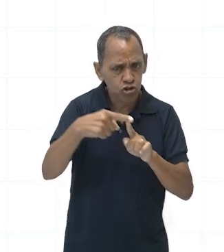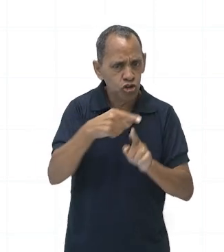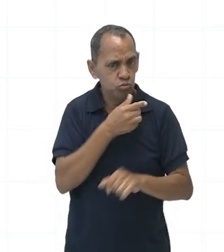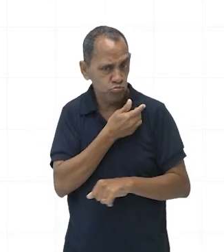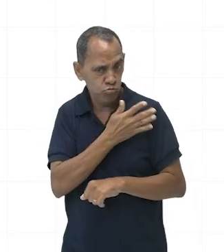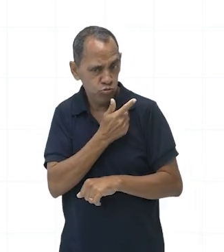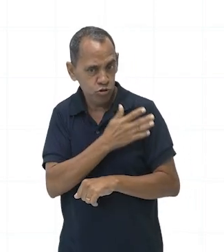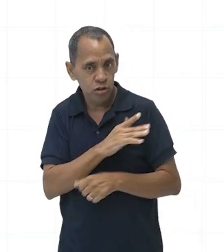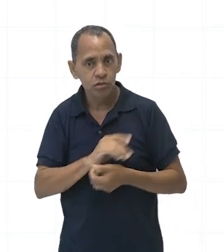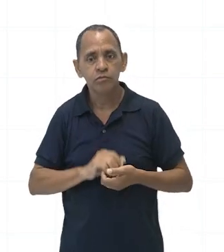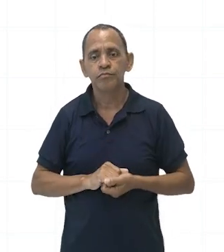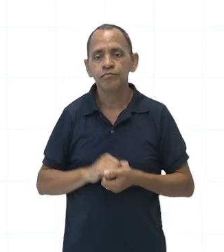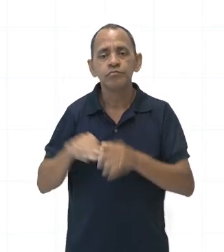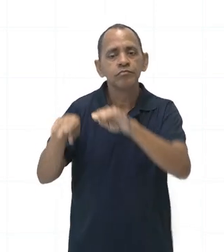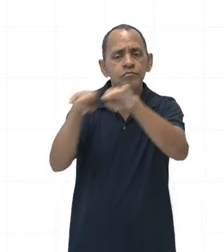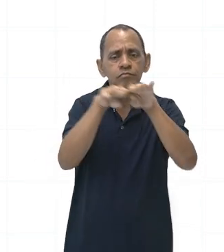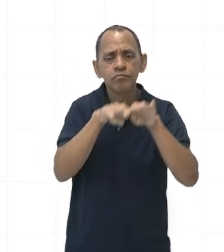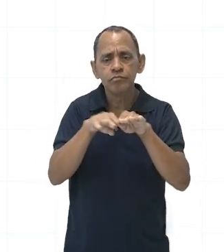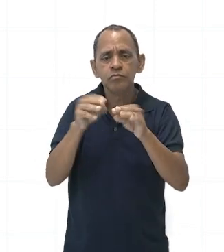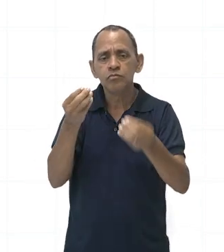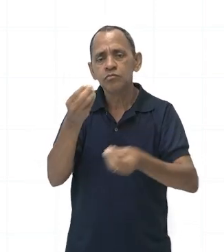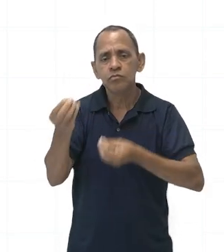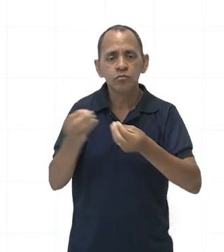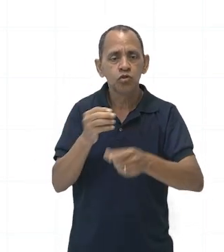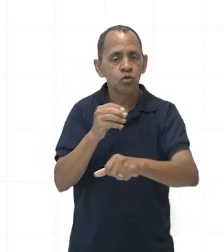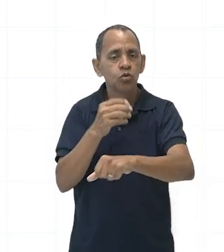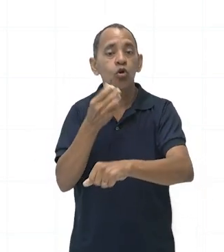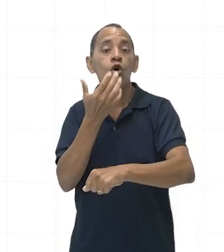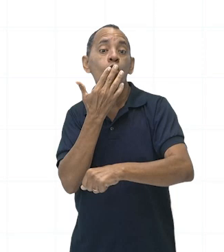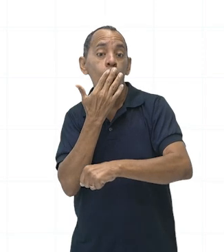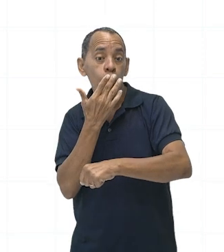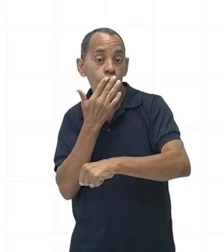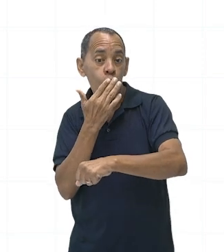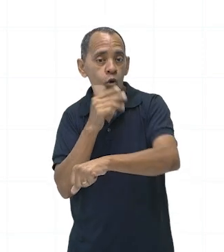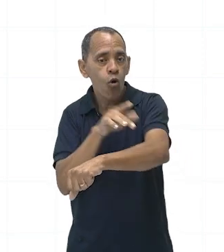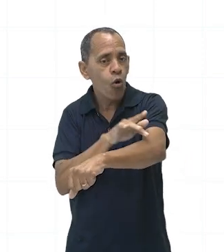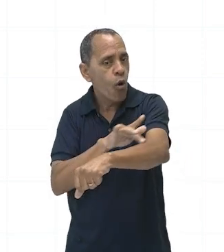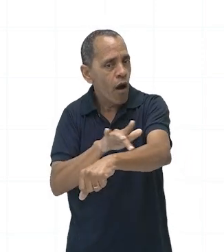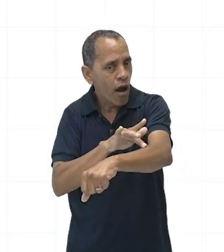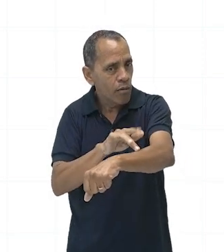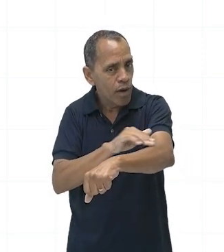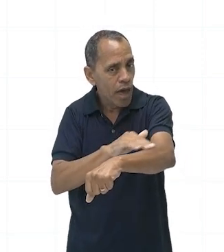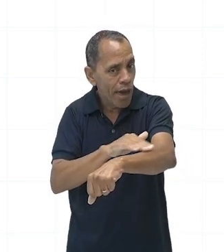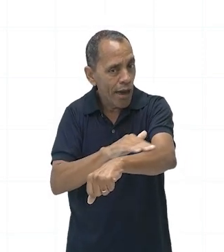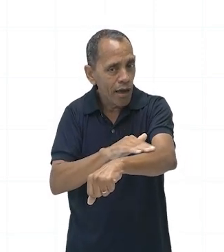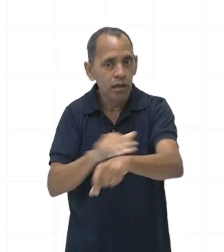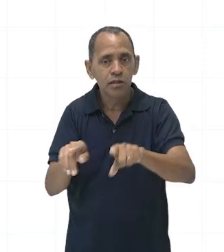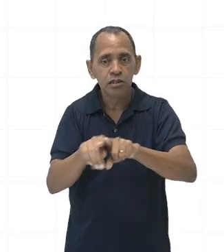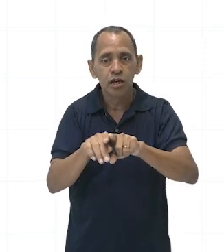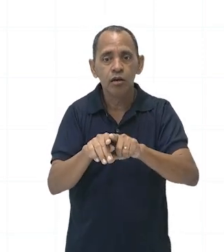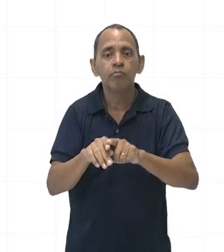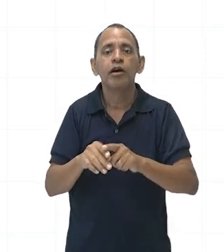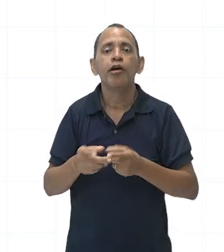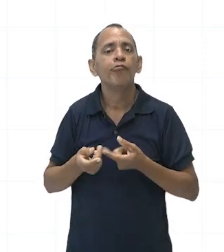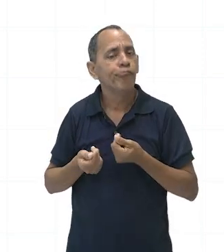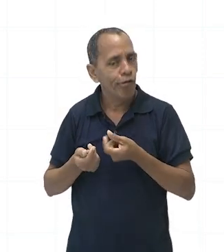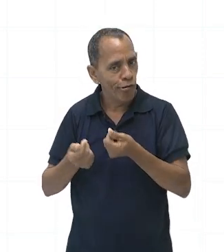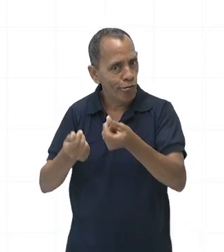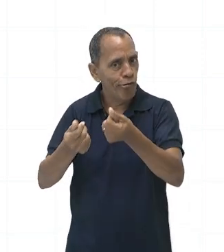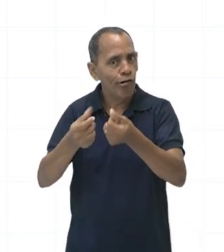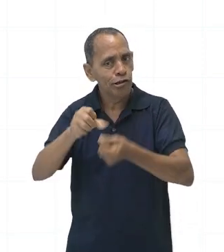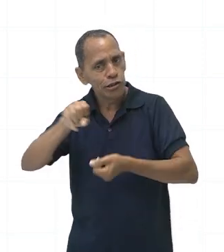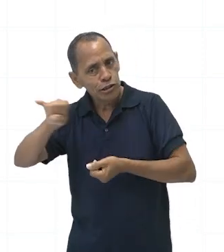estão relacionadas à cor da pele, à questão do poder aquisitivo e à